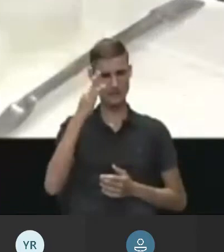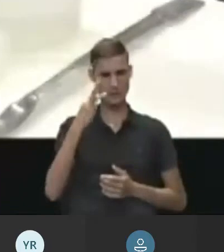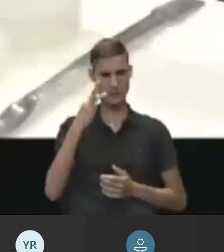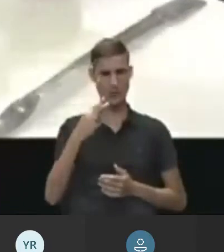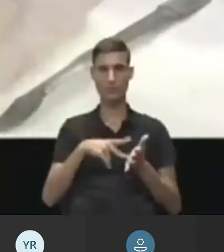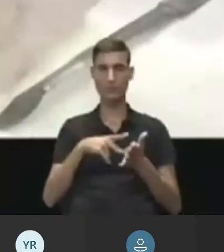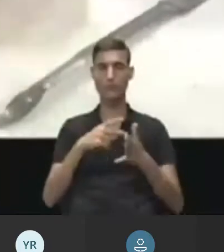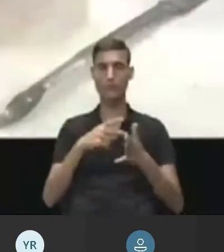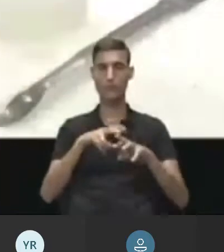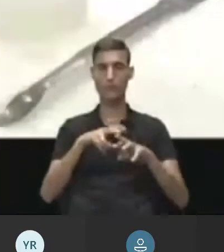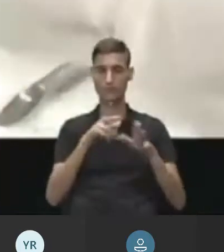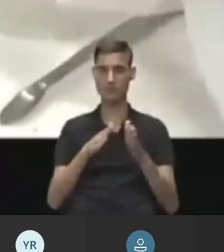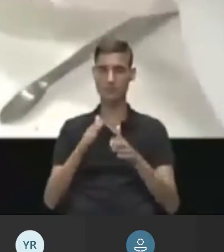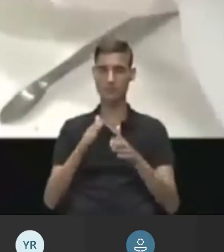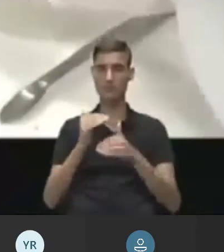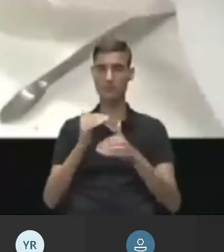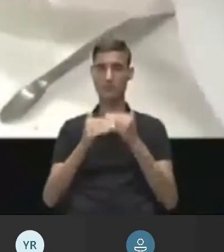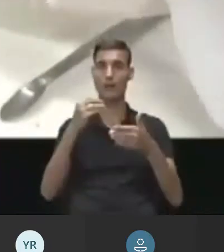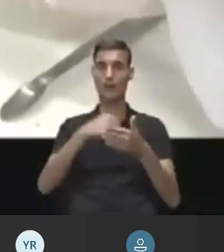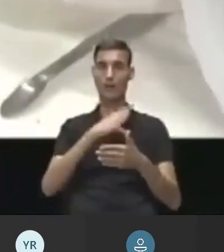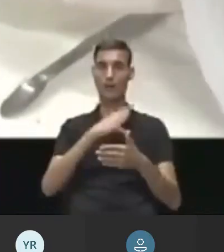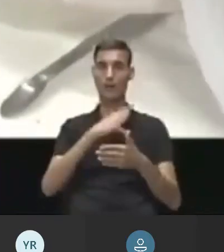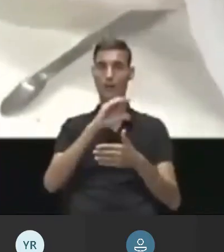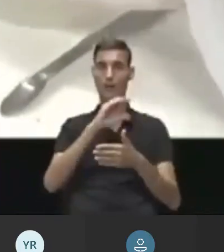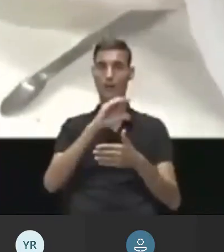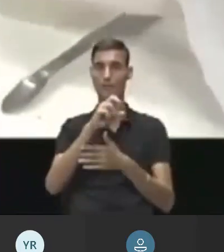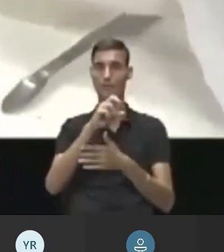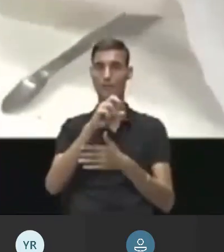Pego 30 ml do NaOH